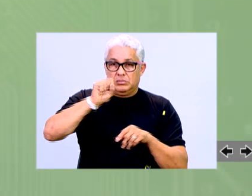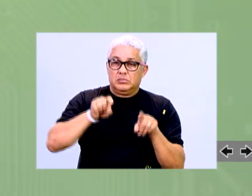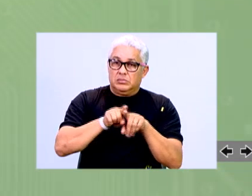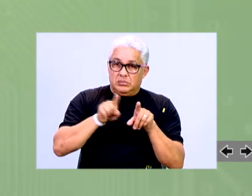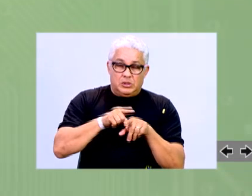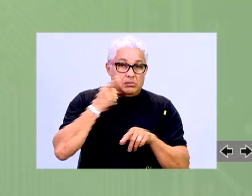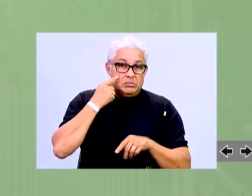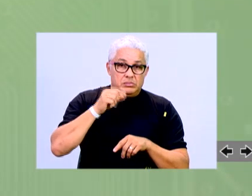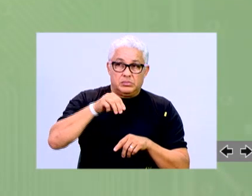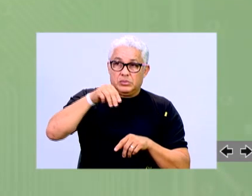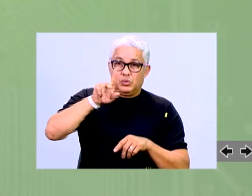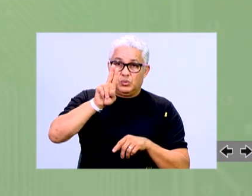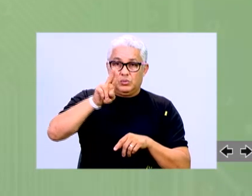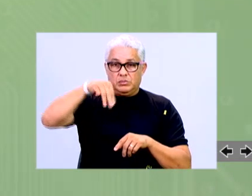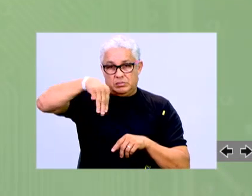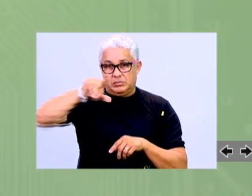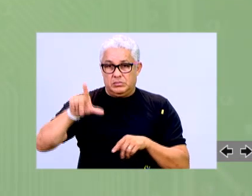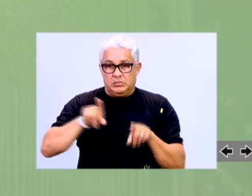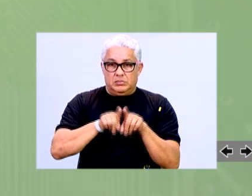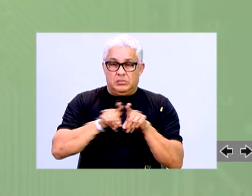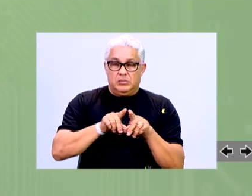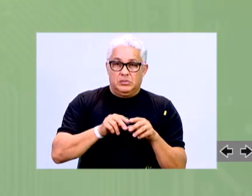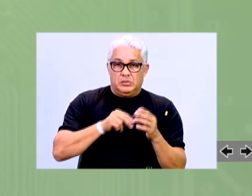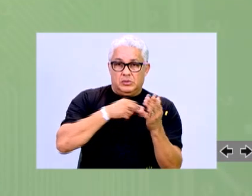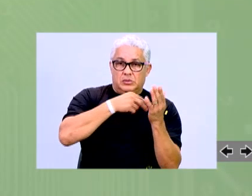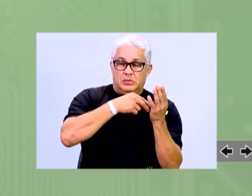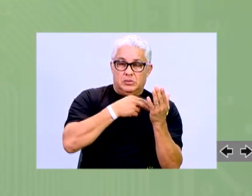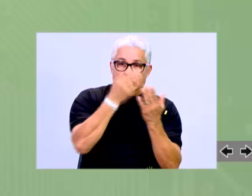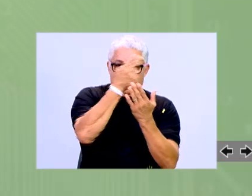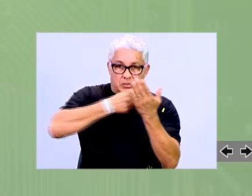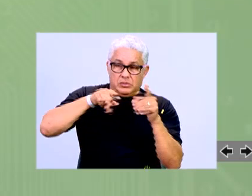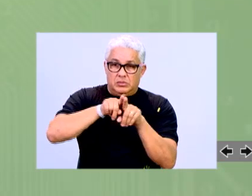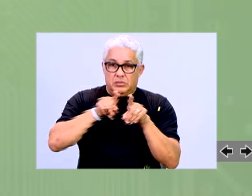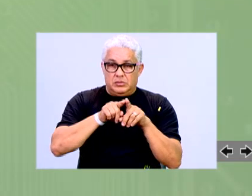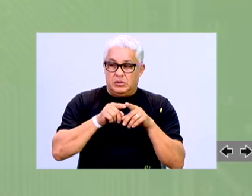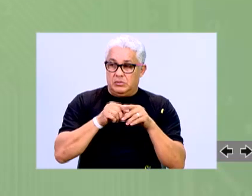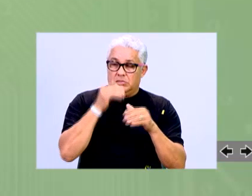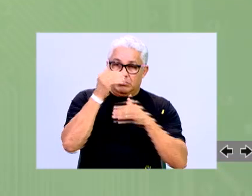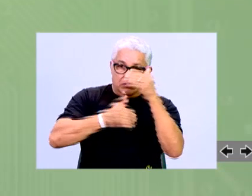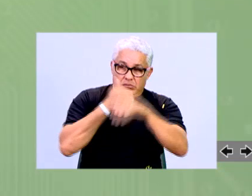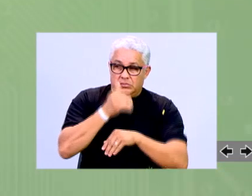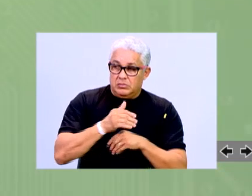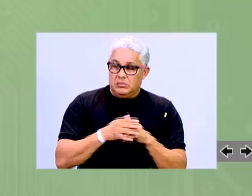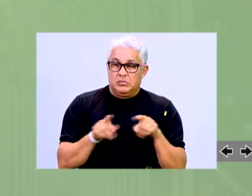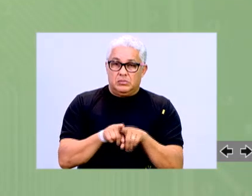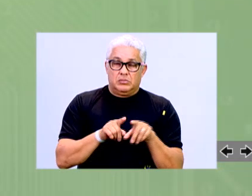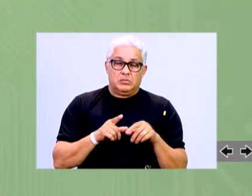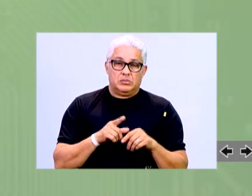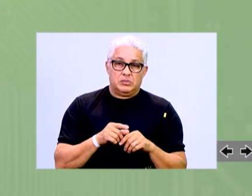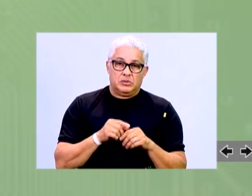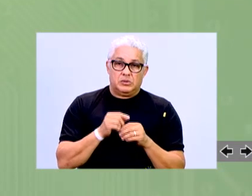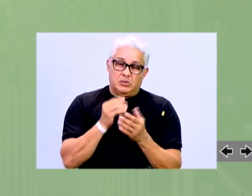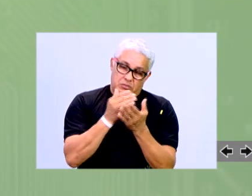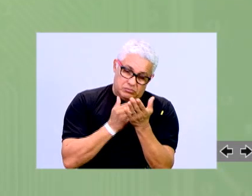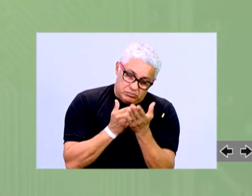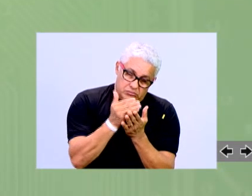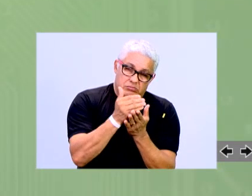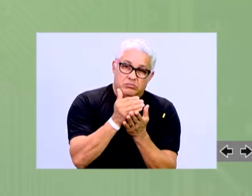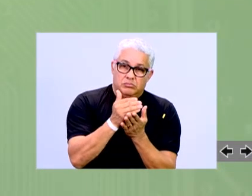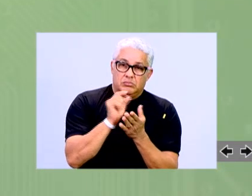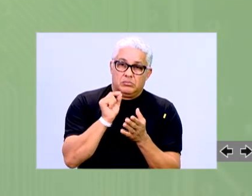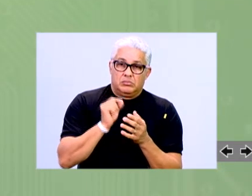seus diagramas, né? Processos de desenvolvimento, e daremos também uma introdução